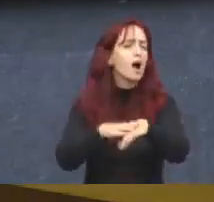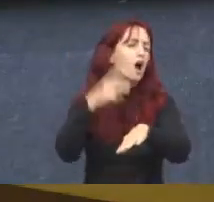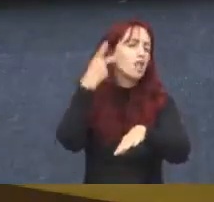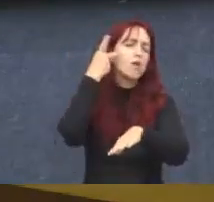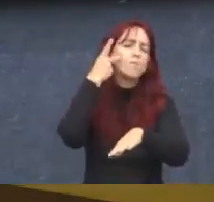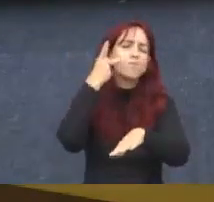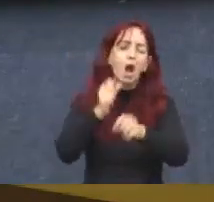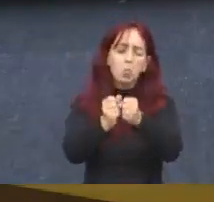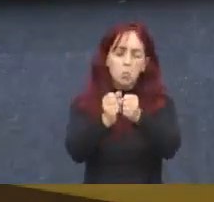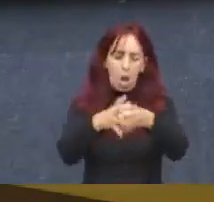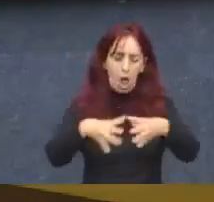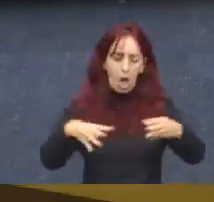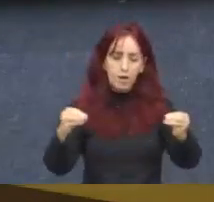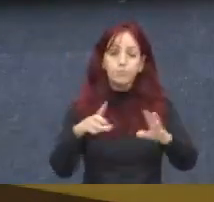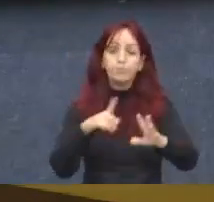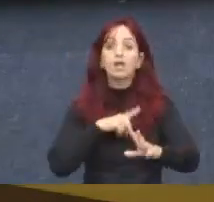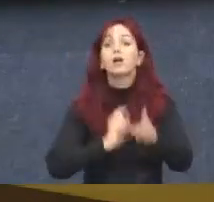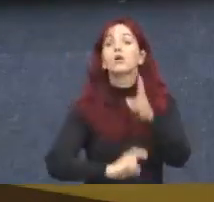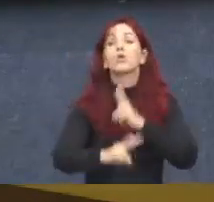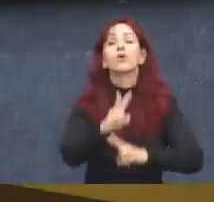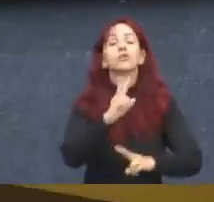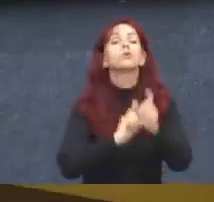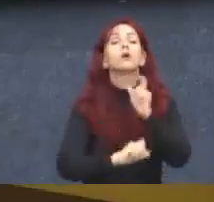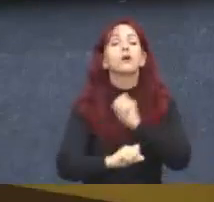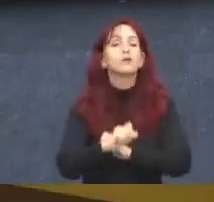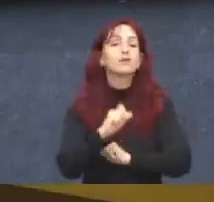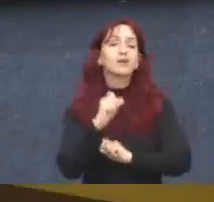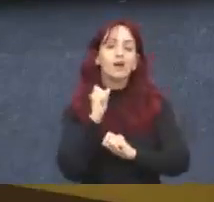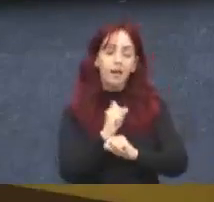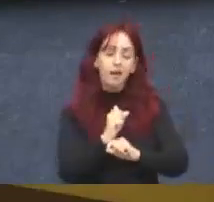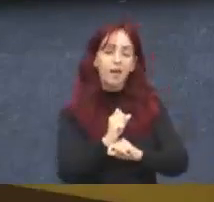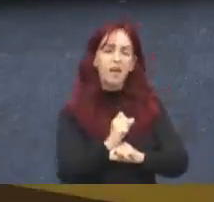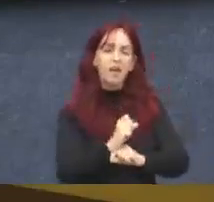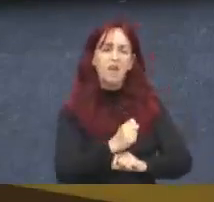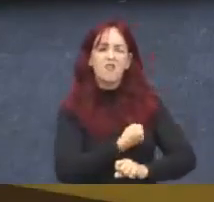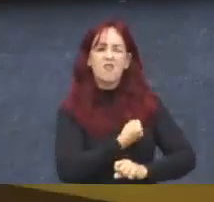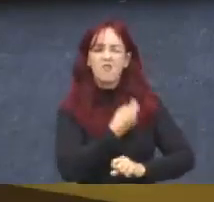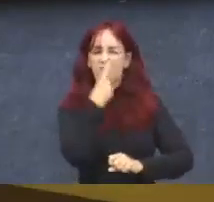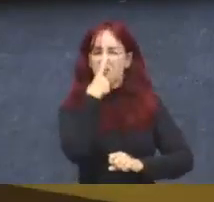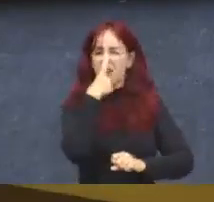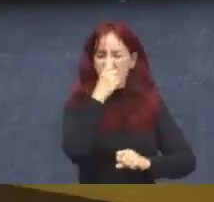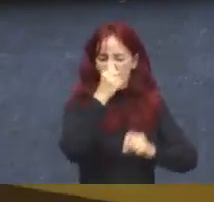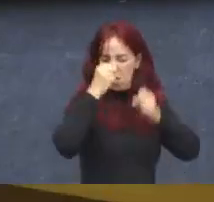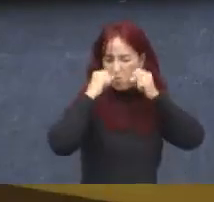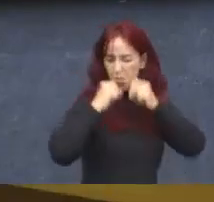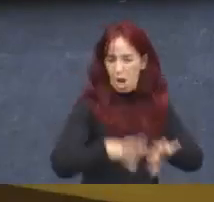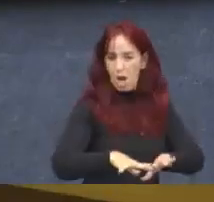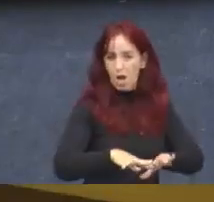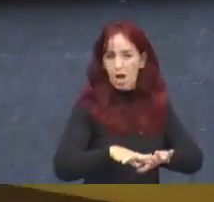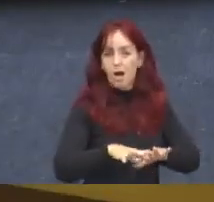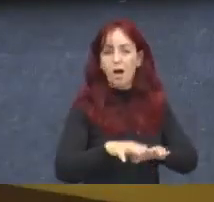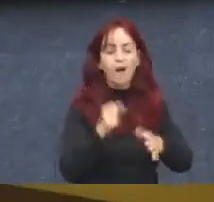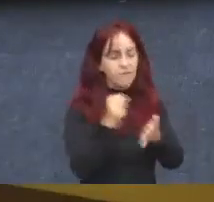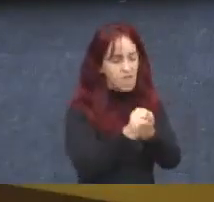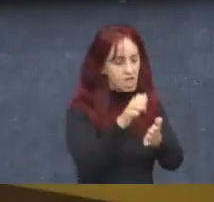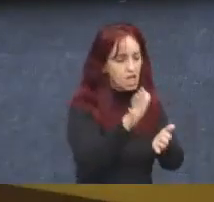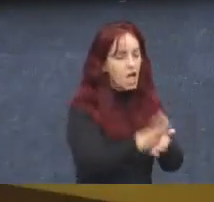Paulo. Está continuando pregando a vingança. O amor venceu. Venceu nada, venceu a